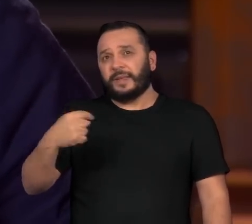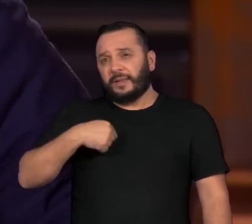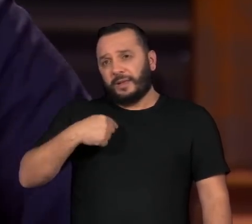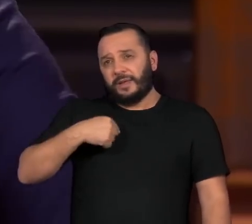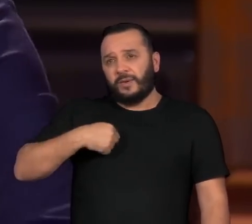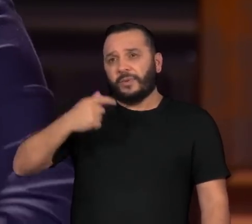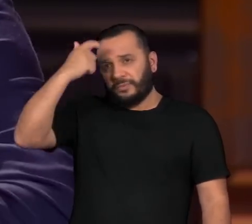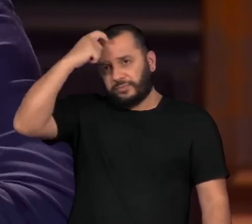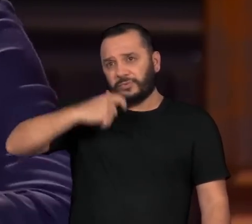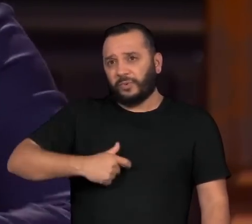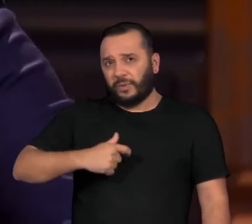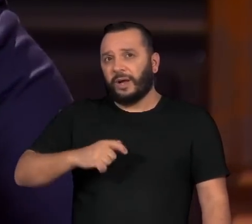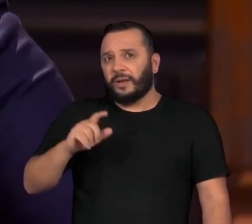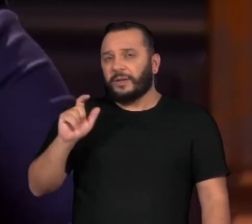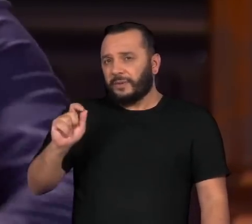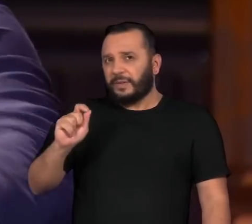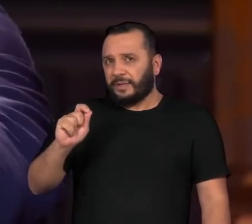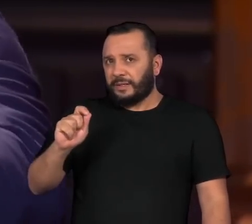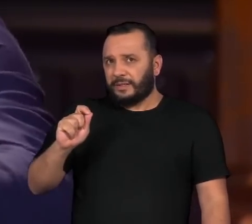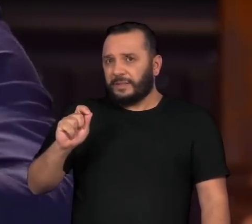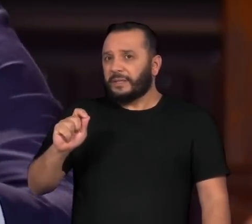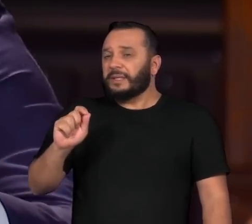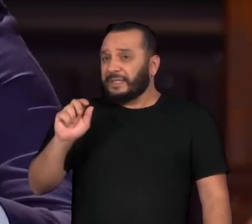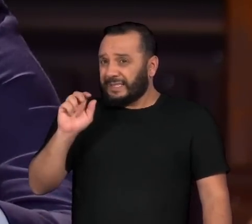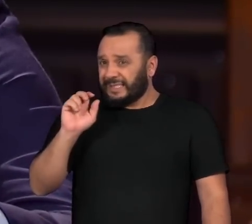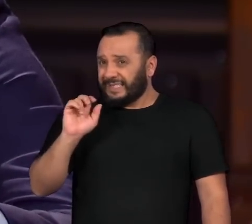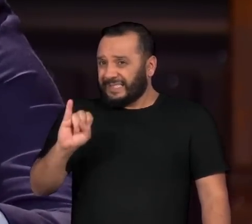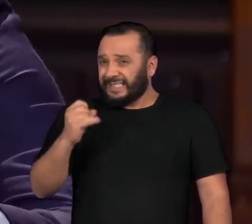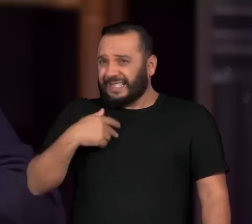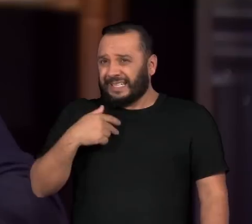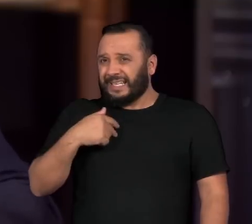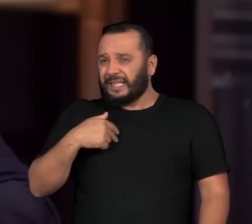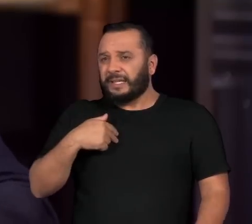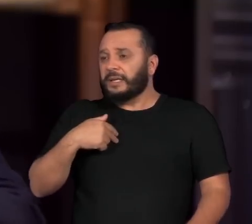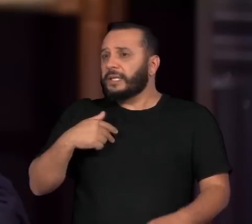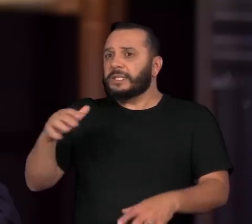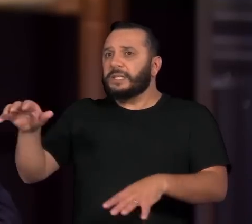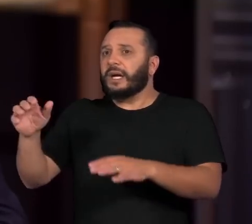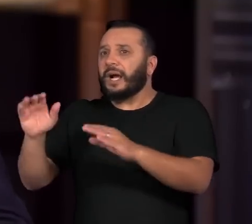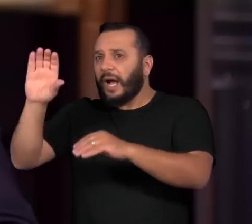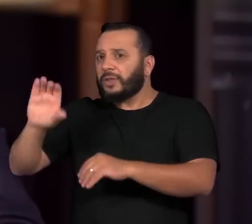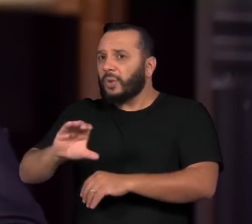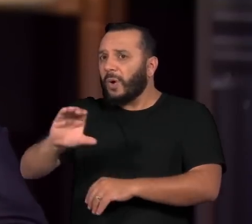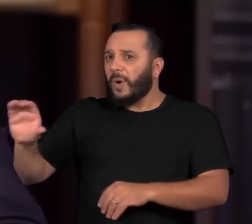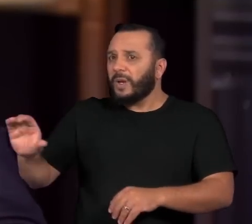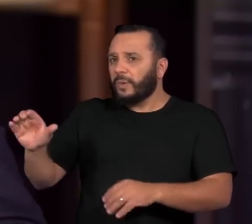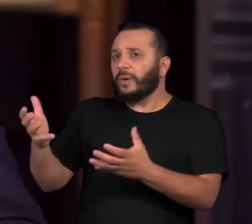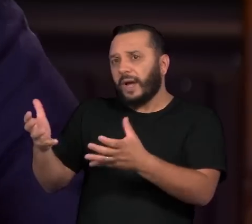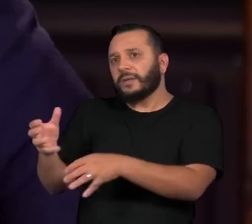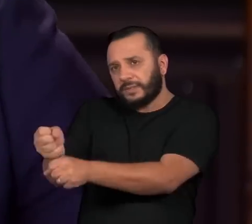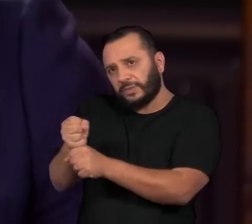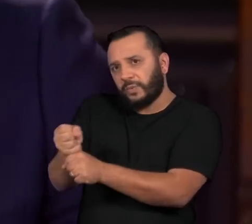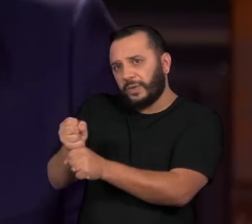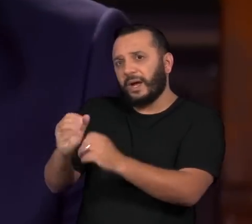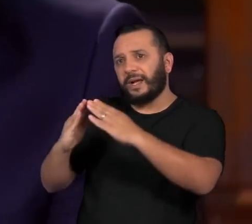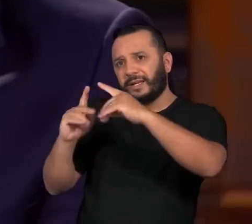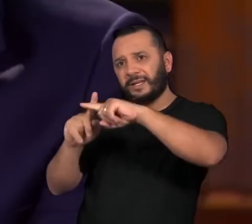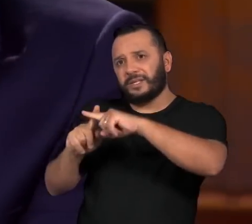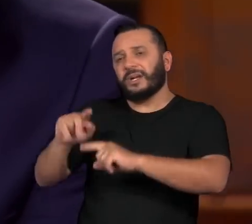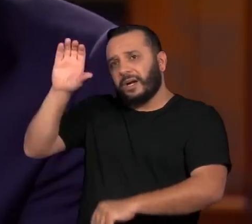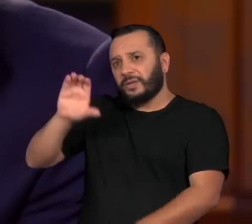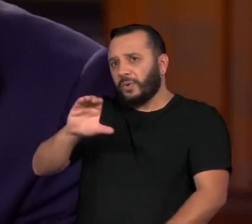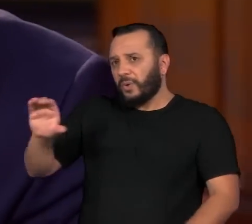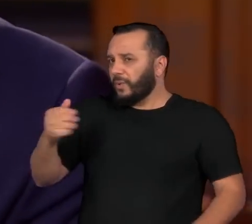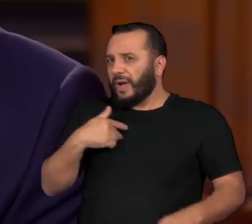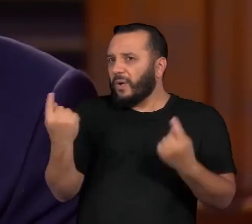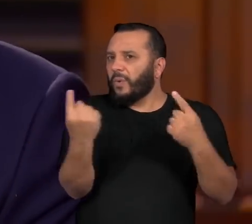cara que, se a boiada está estourando, eu estou segurando a porteira. Para o católico continuar a ser católico. Rapaz, eu sou católico, não tenho nada